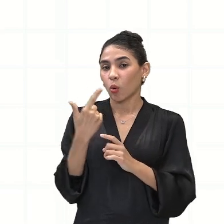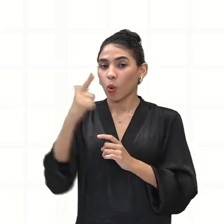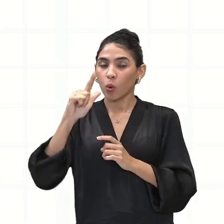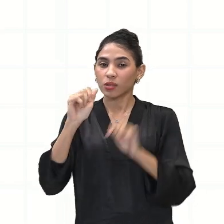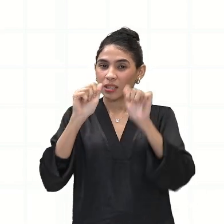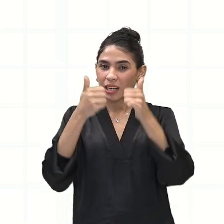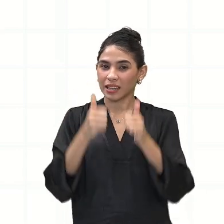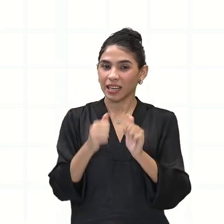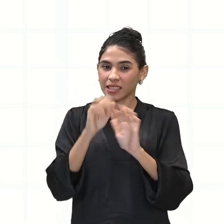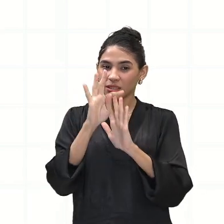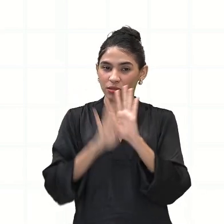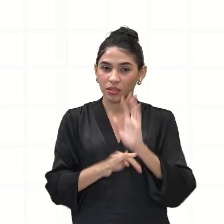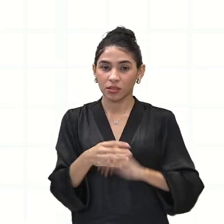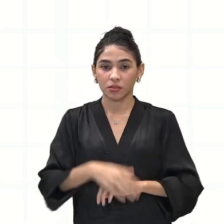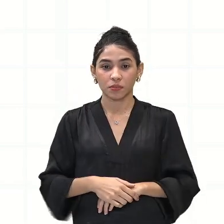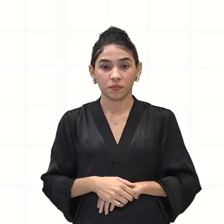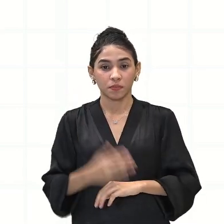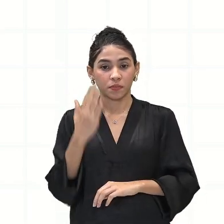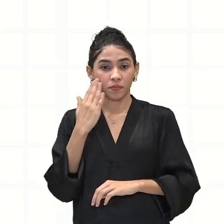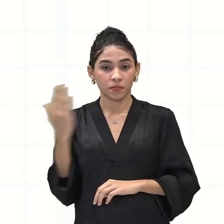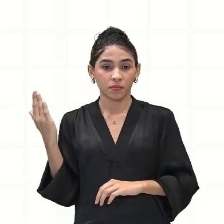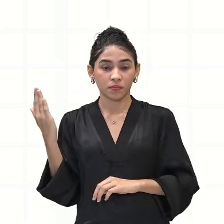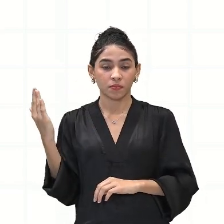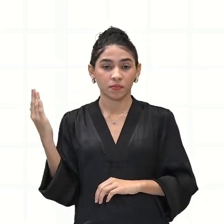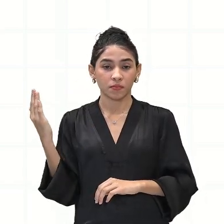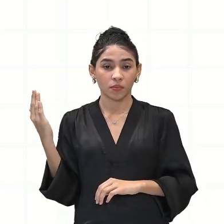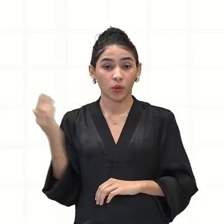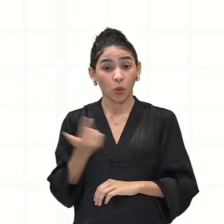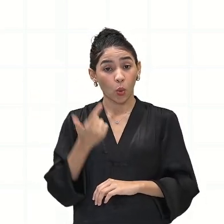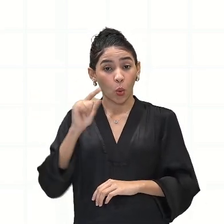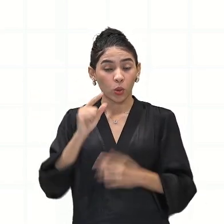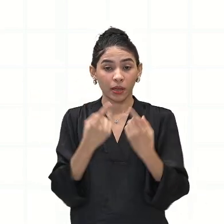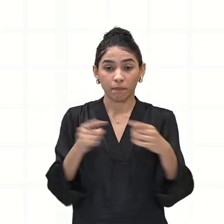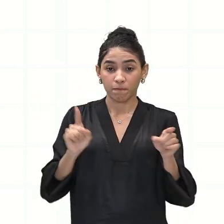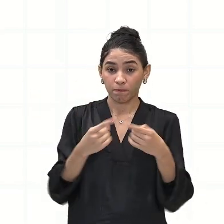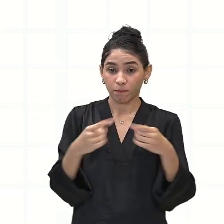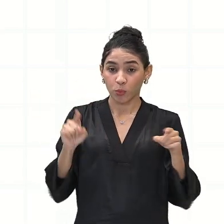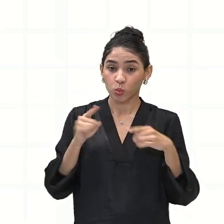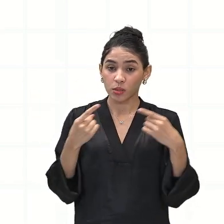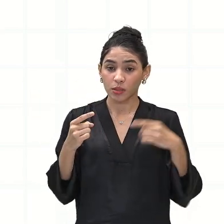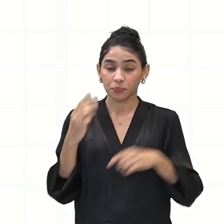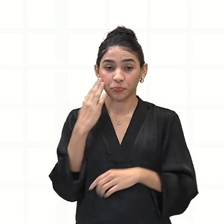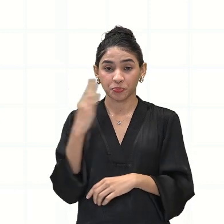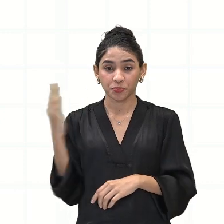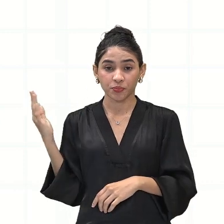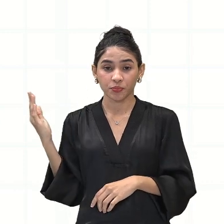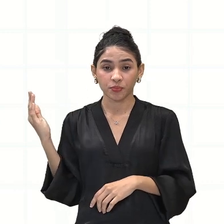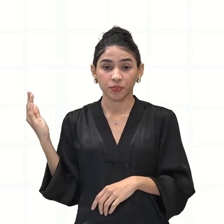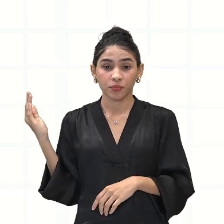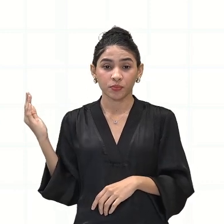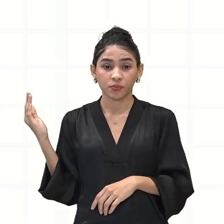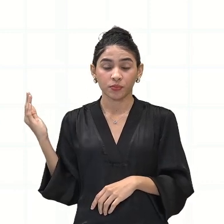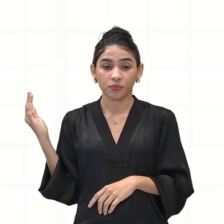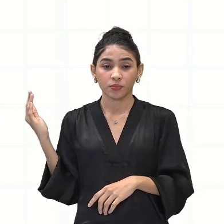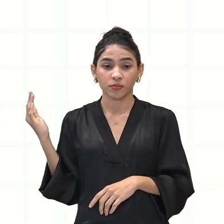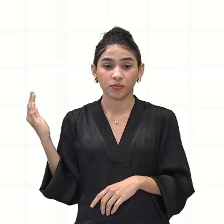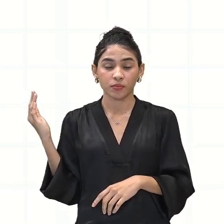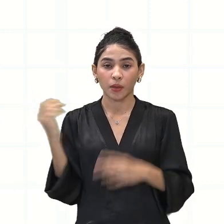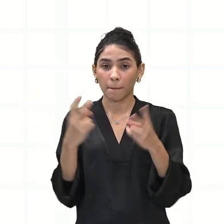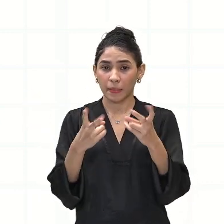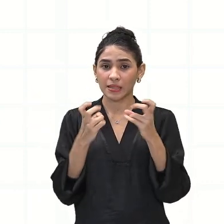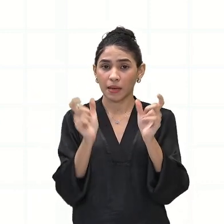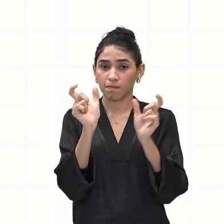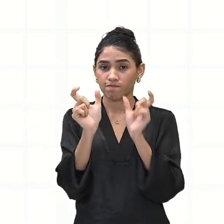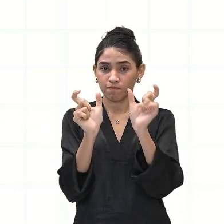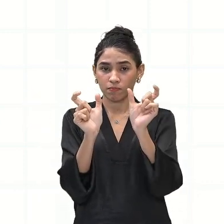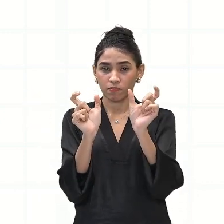dimensão. Tenho também o trecho da música Tocando em Frente, do Almir Sater, que diz: conhecer as manhas e as manhãs, o